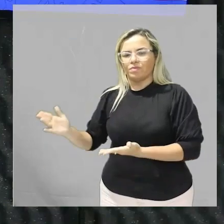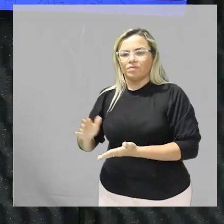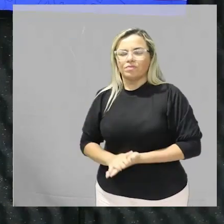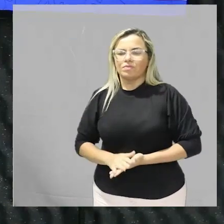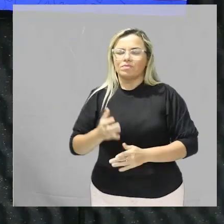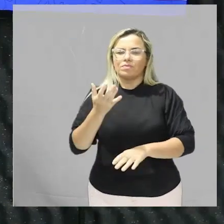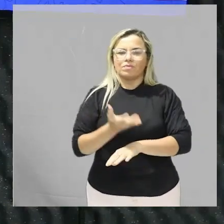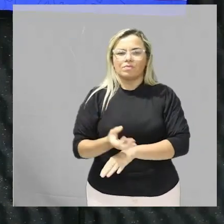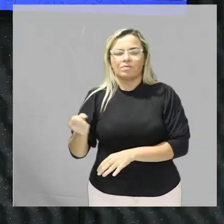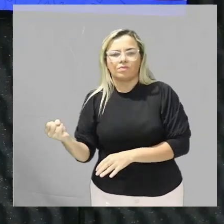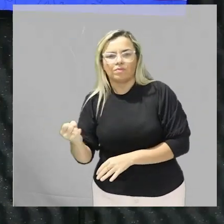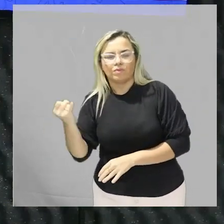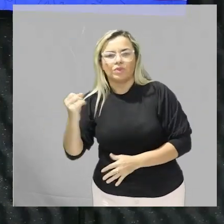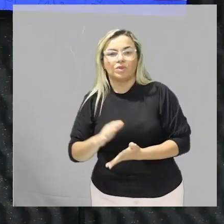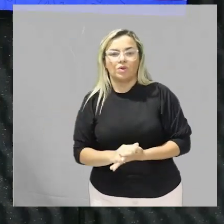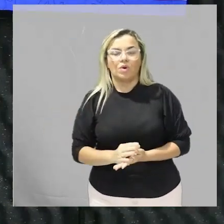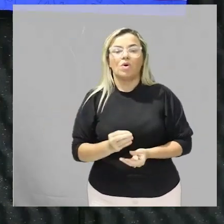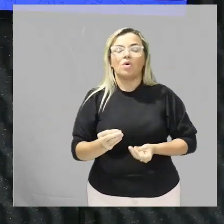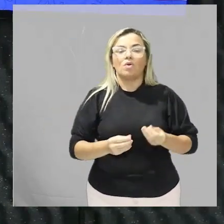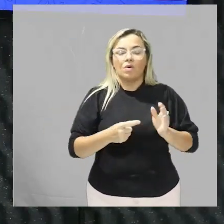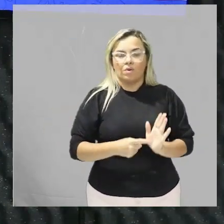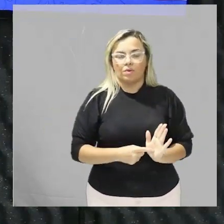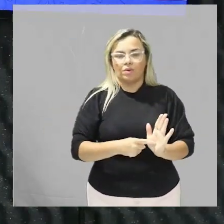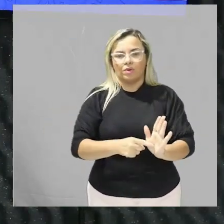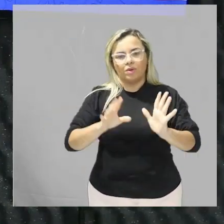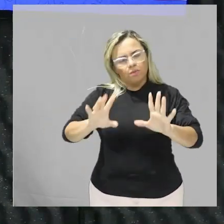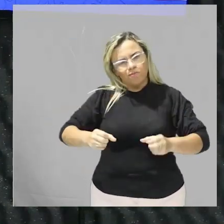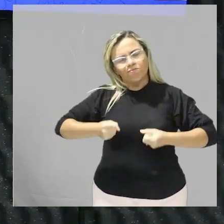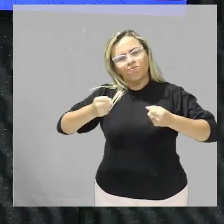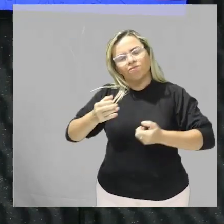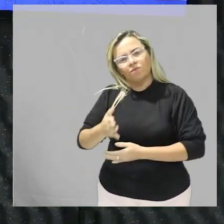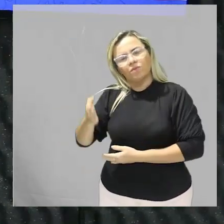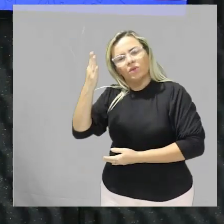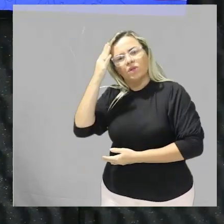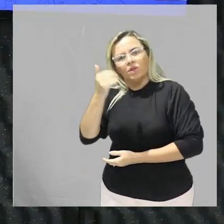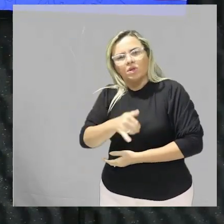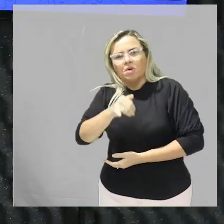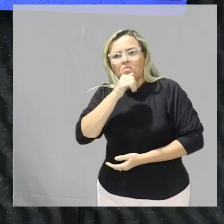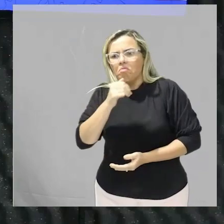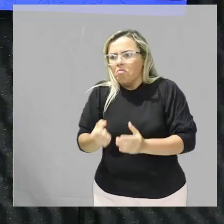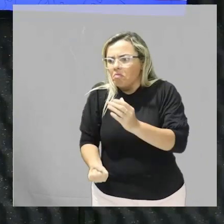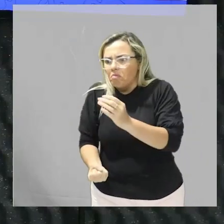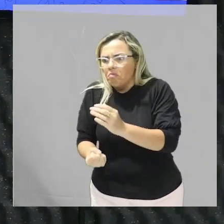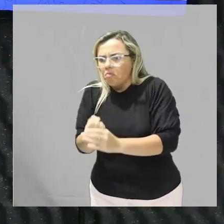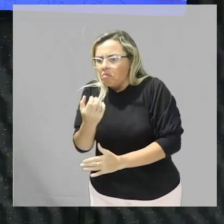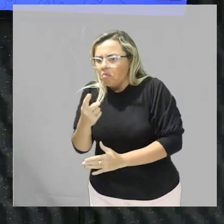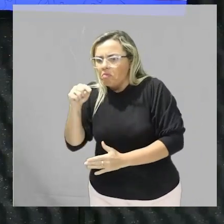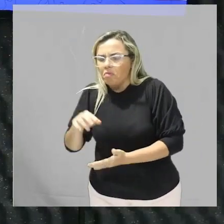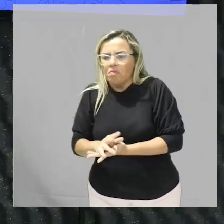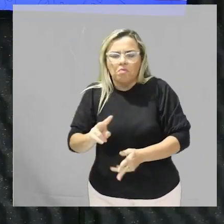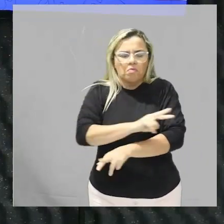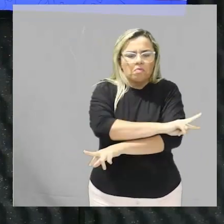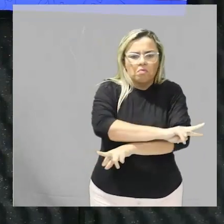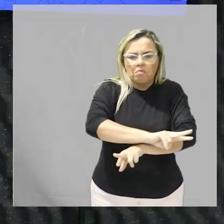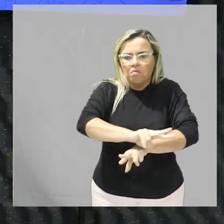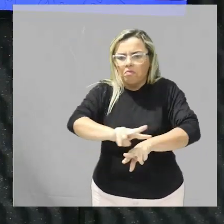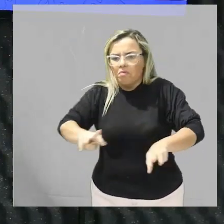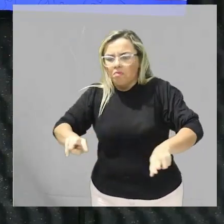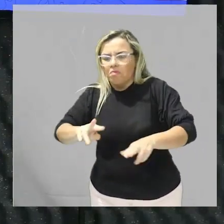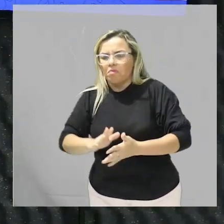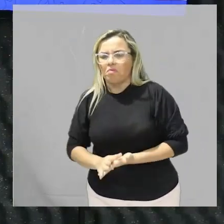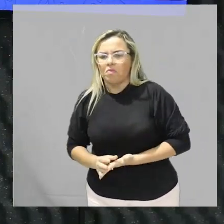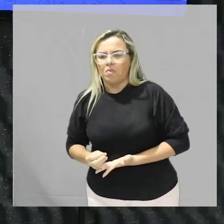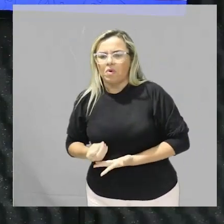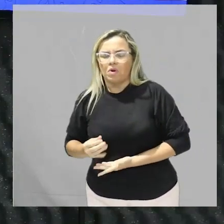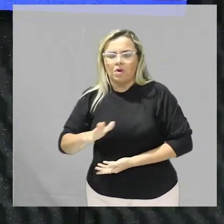disciplina é importante, como foi mencionado aqui, para que nós possamos entender, por exemplo, qual é a origem da biodiversidade, como é que